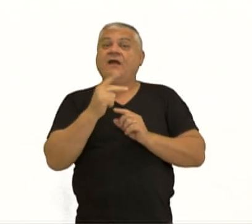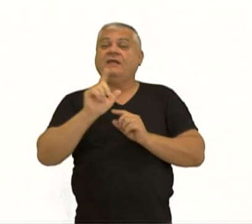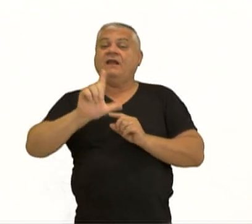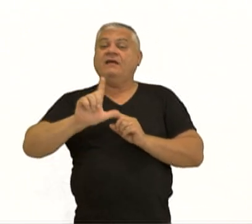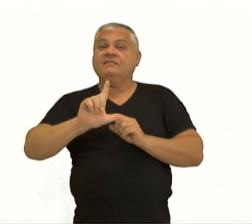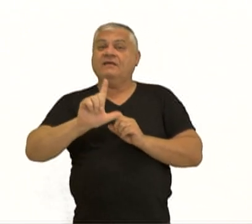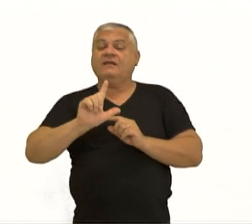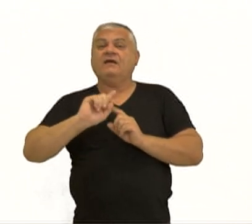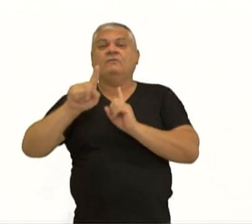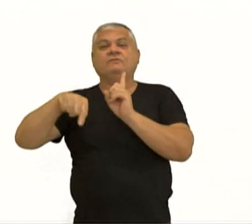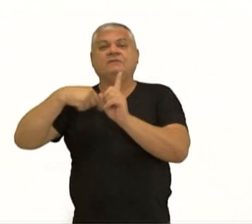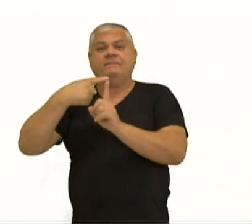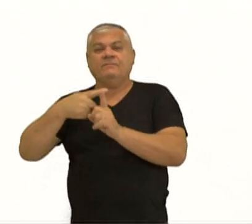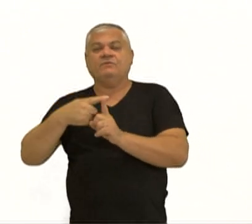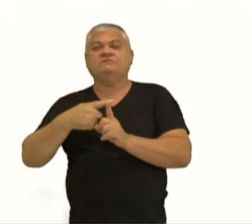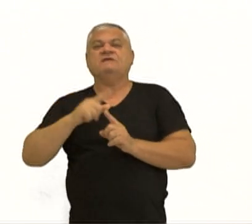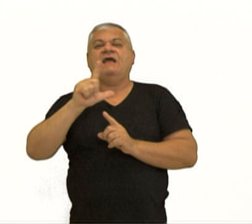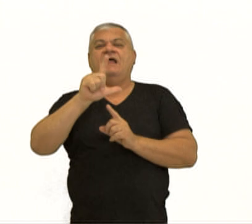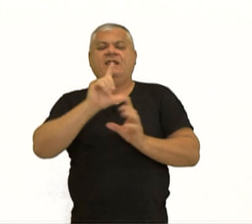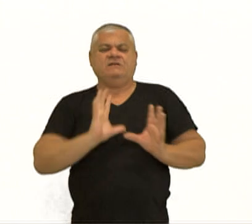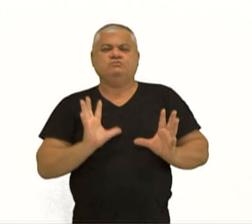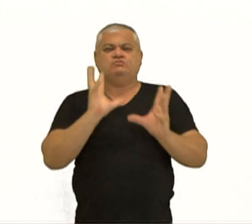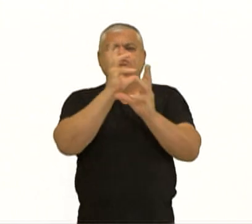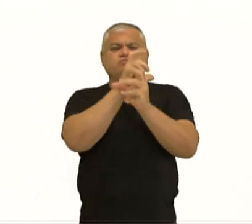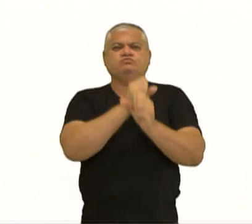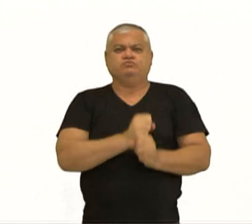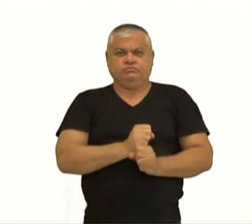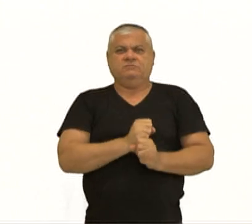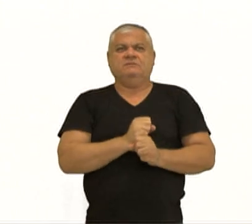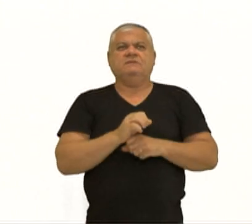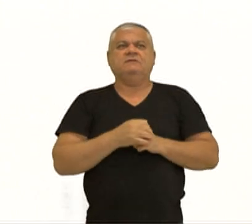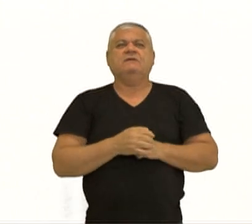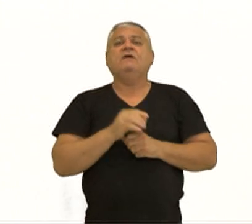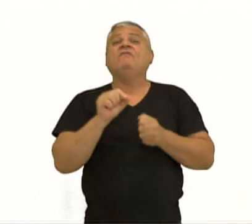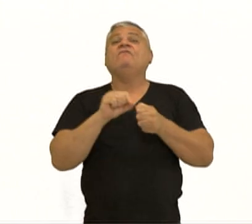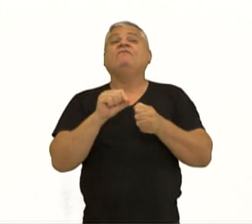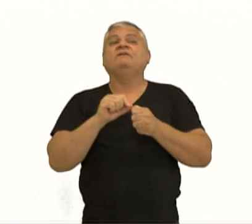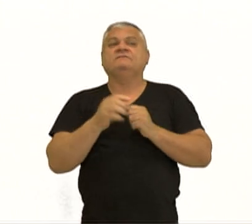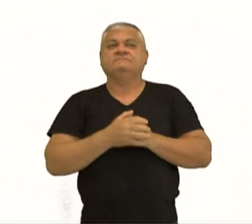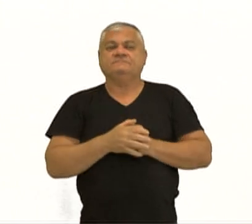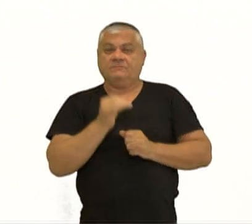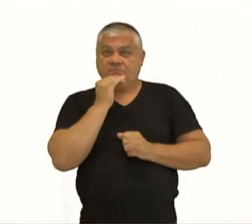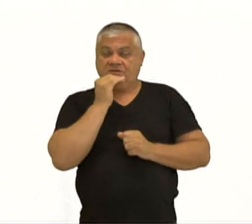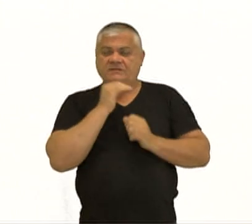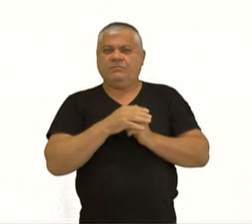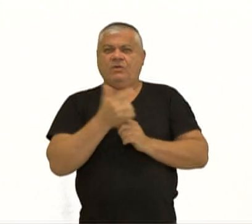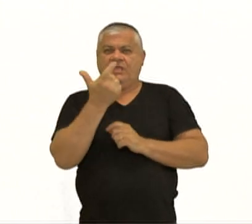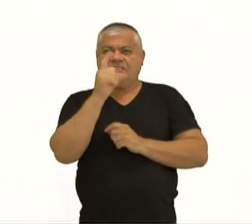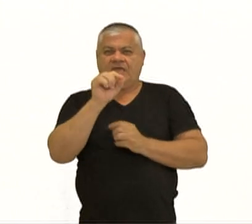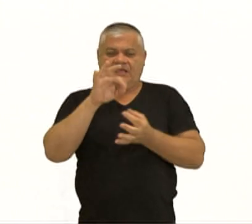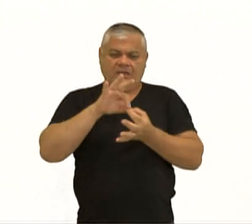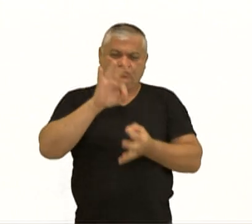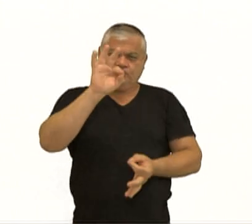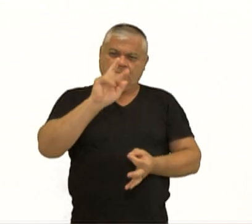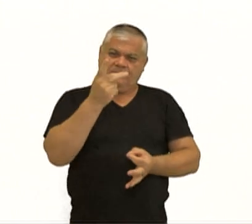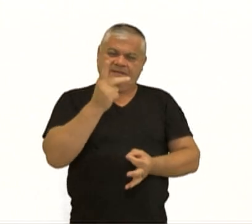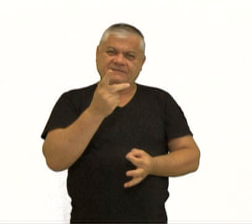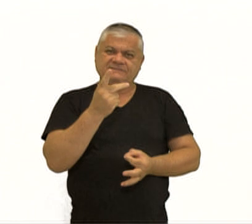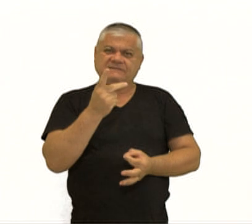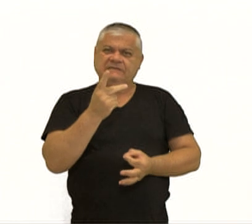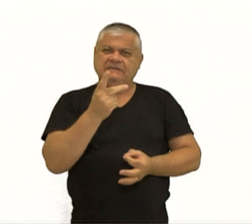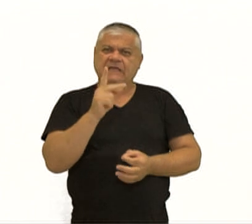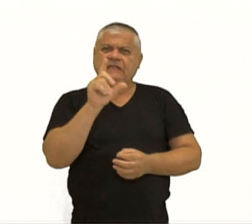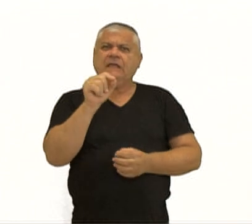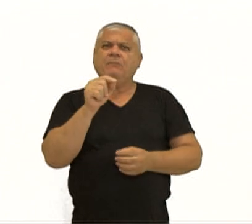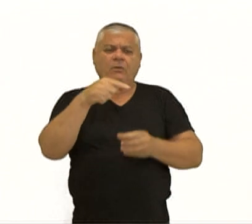lateral e depois a área total desse cilindro. O que que nós conhecemos? Conhecemos a altura. Daí alguém vai dizer, mas